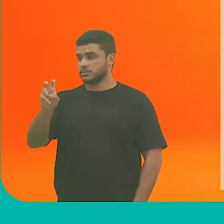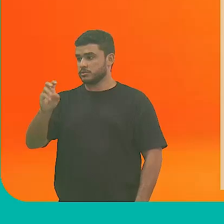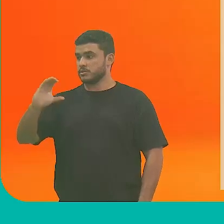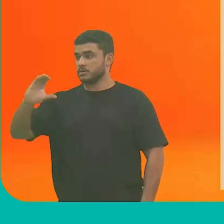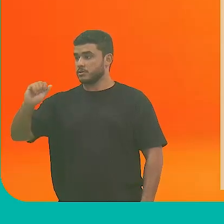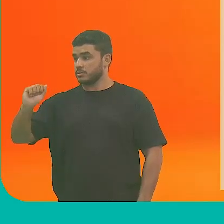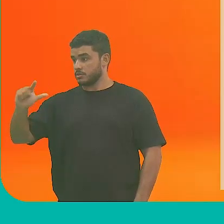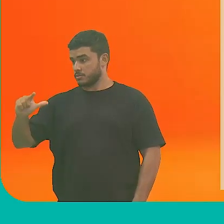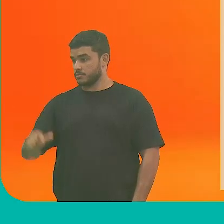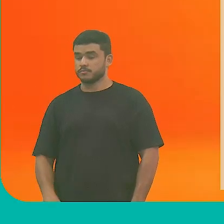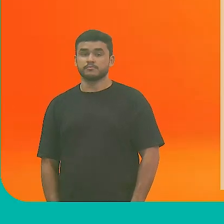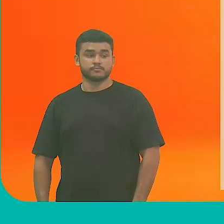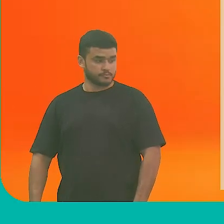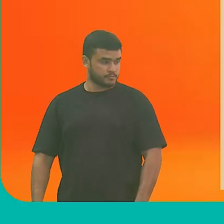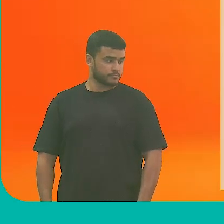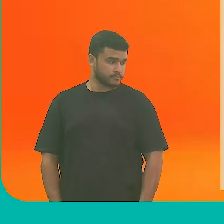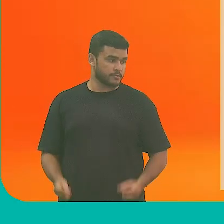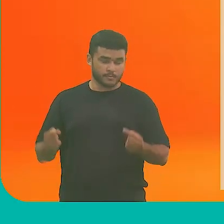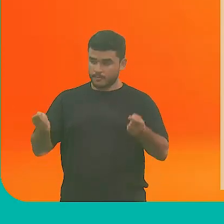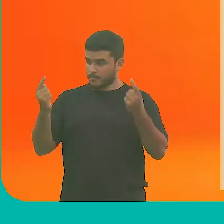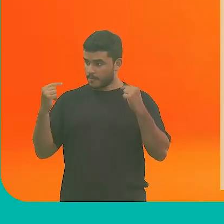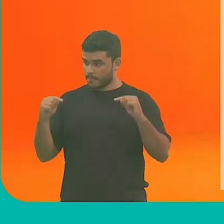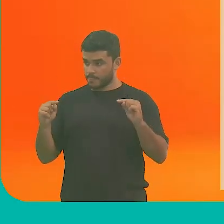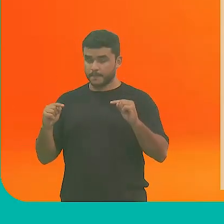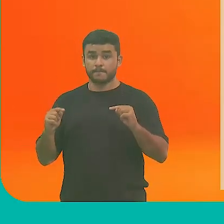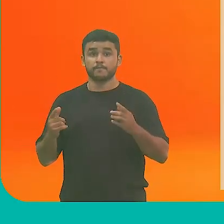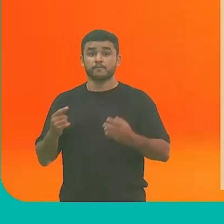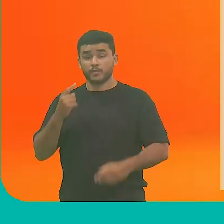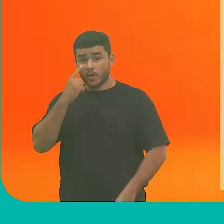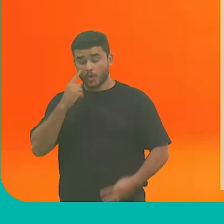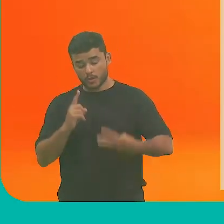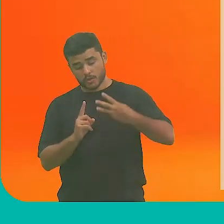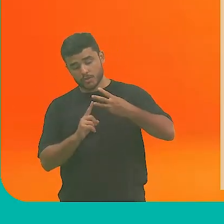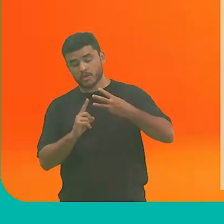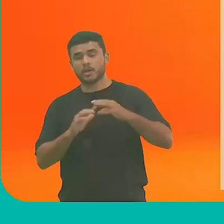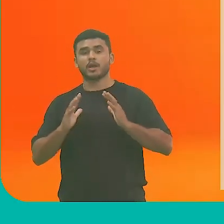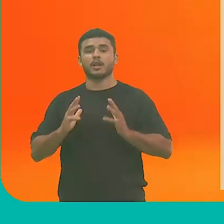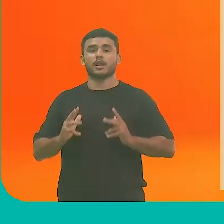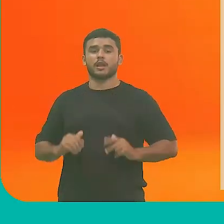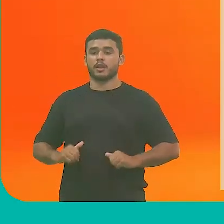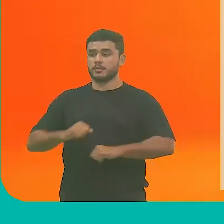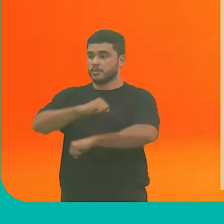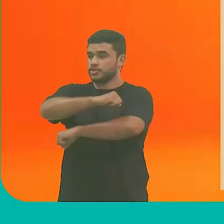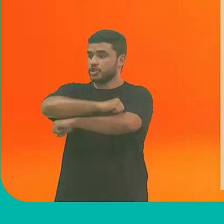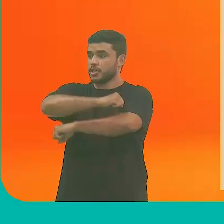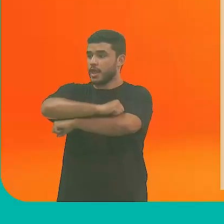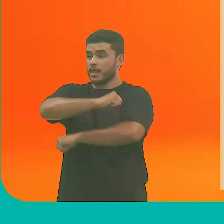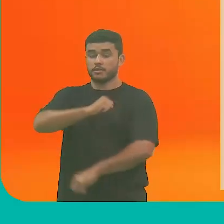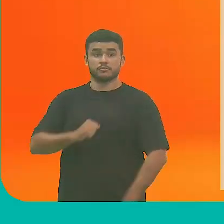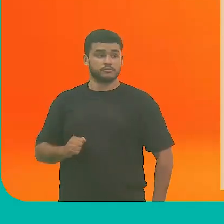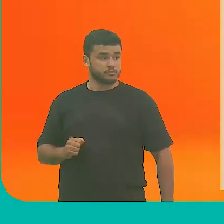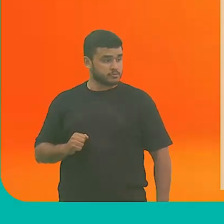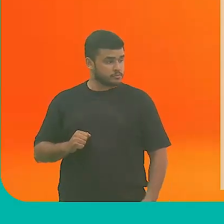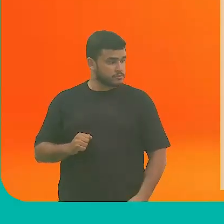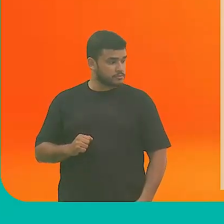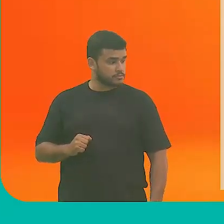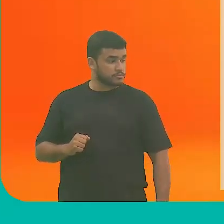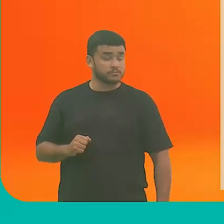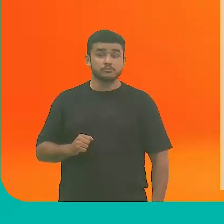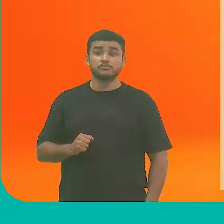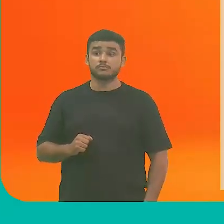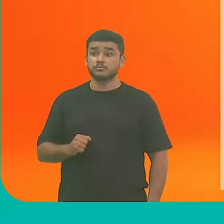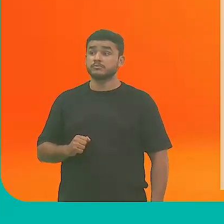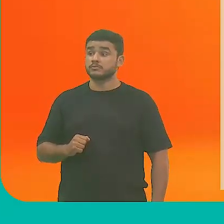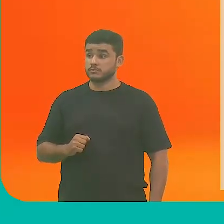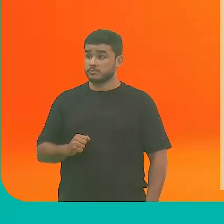tempo limpando a janela? Também na meia hora. A quantidade de calorias gastas para limpar a janela é quanto? Não